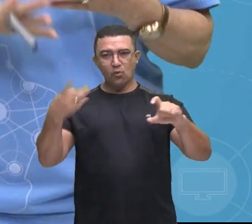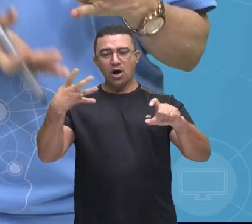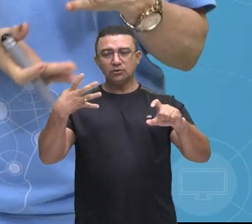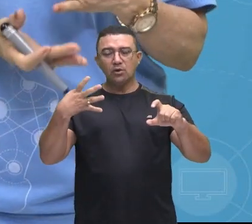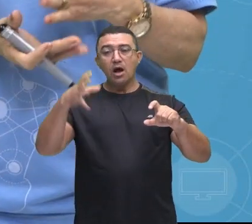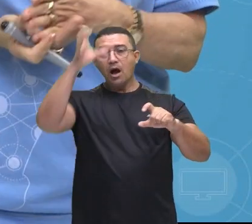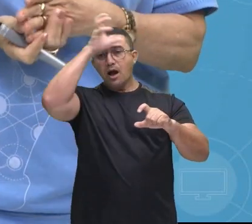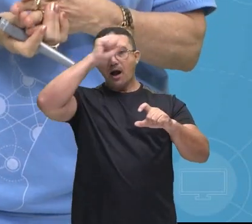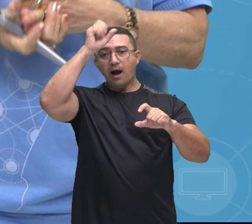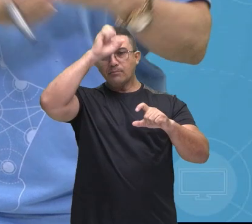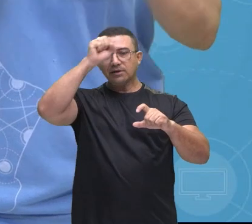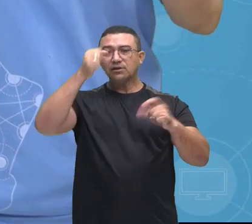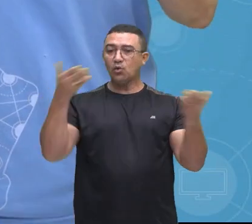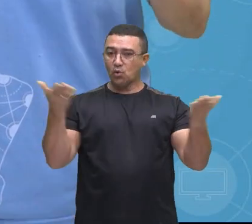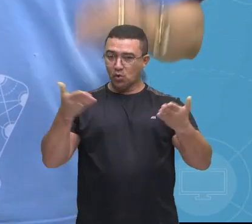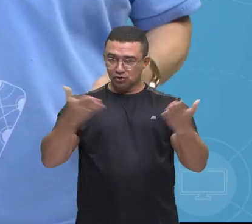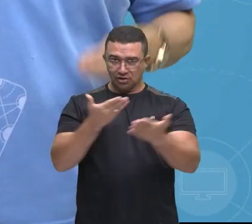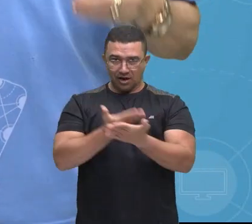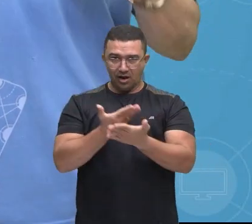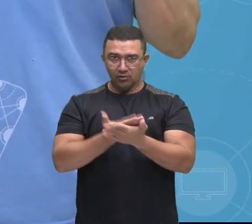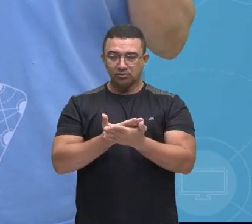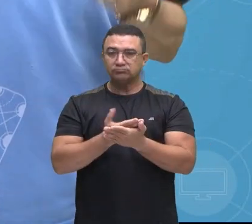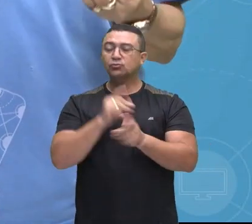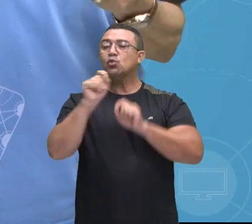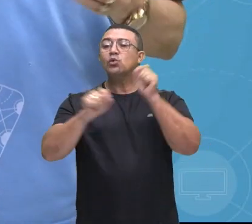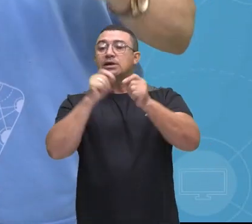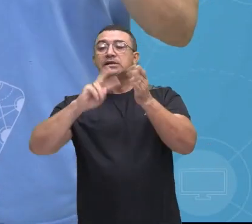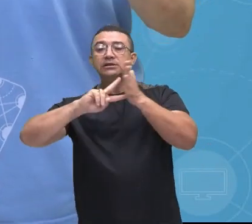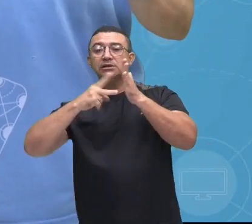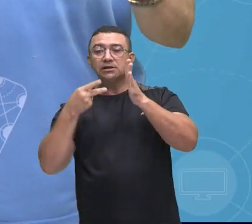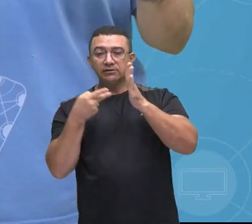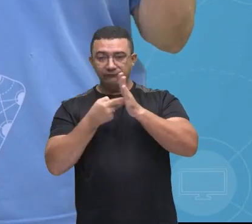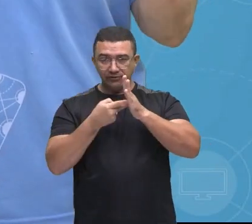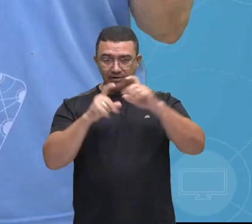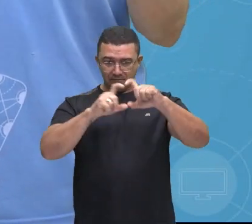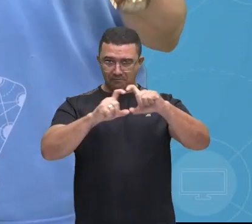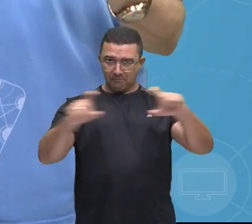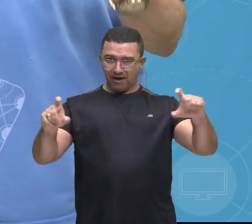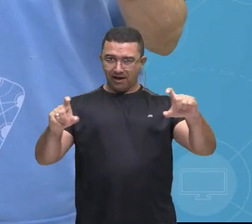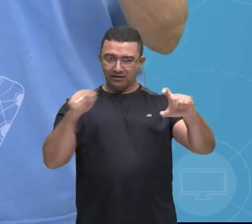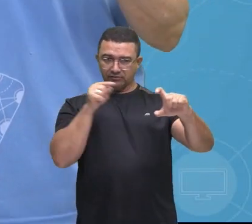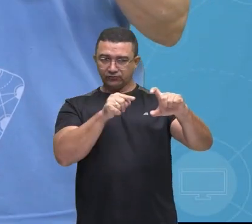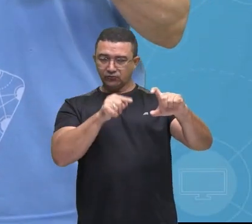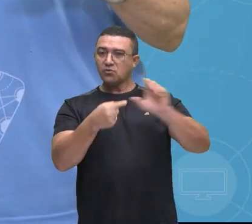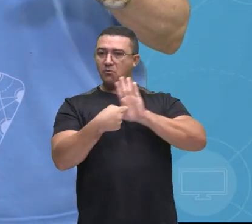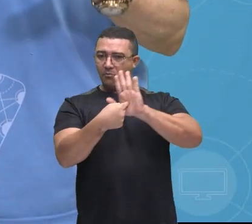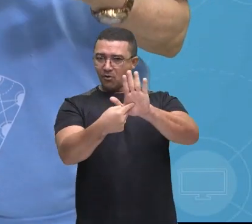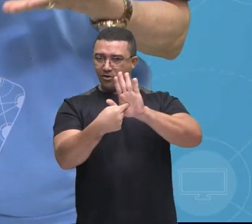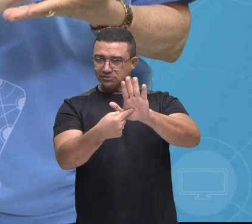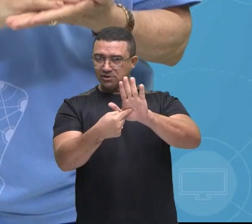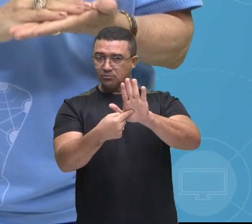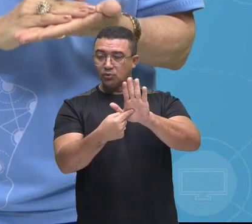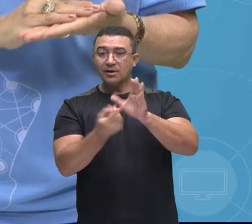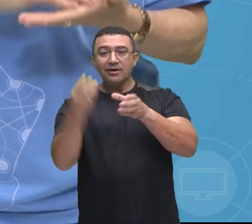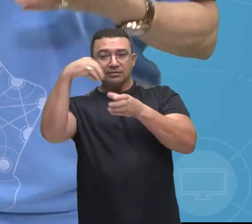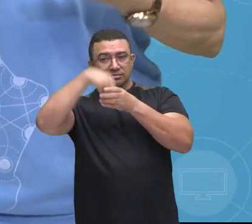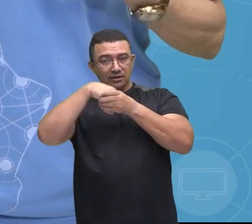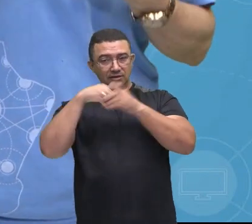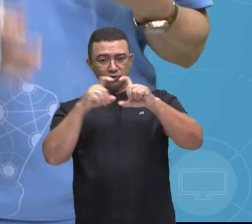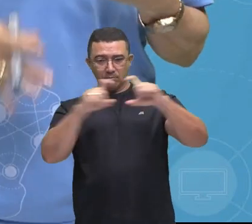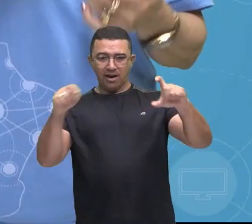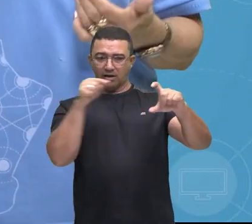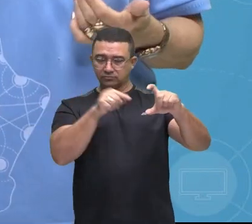aprendido na nossa aula de hoje, o que é o parágrafo, demonstramos o parágrafo, no parágrafo nós temos